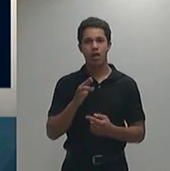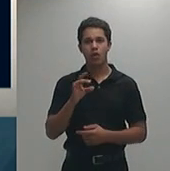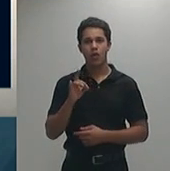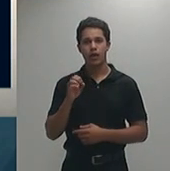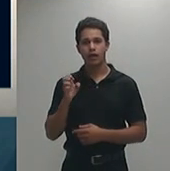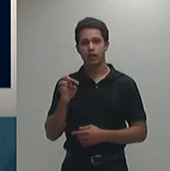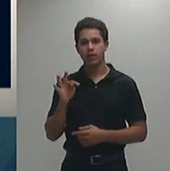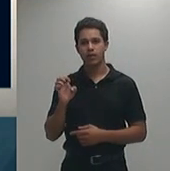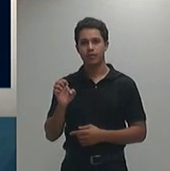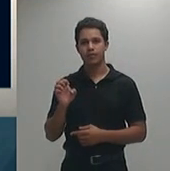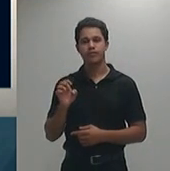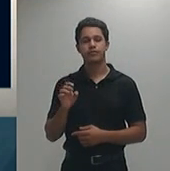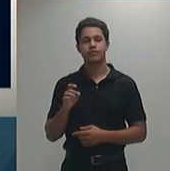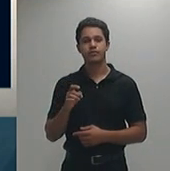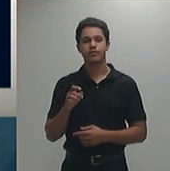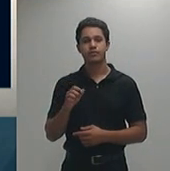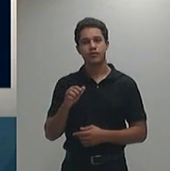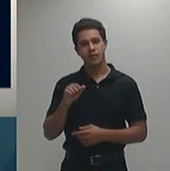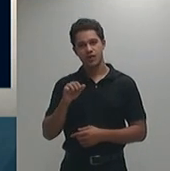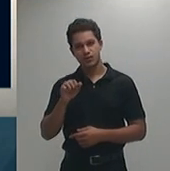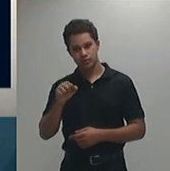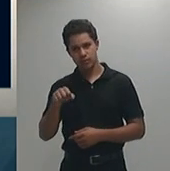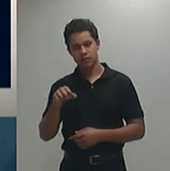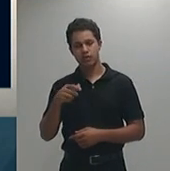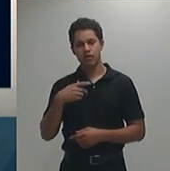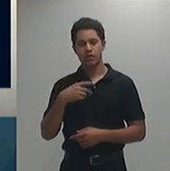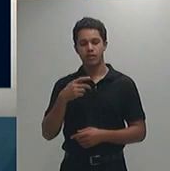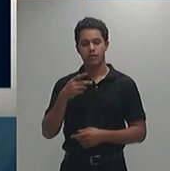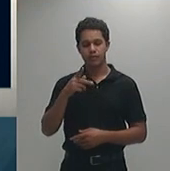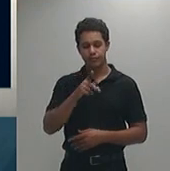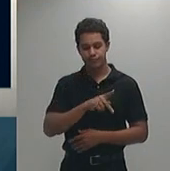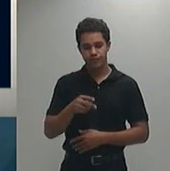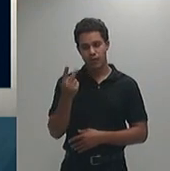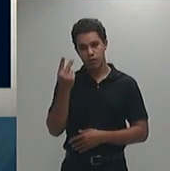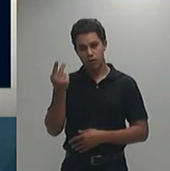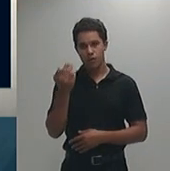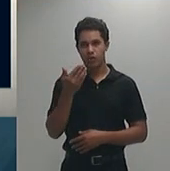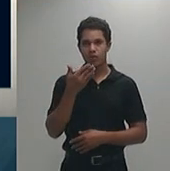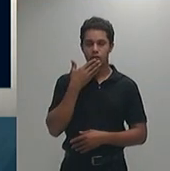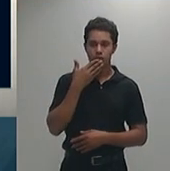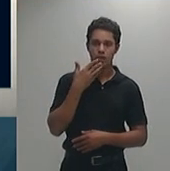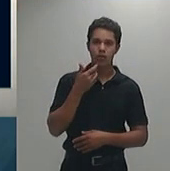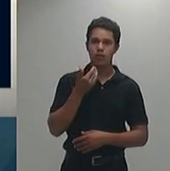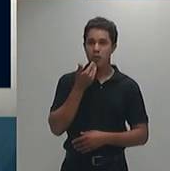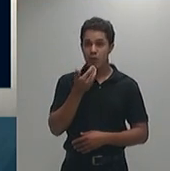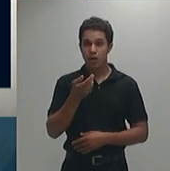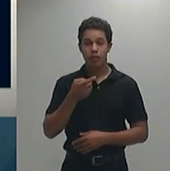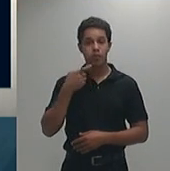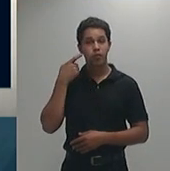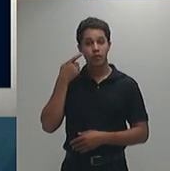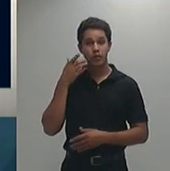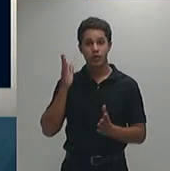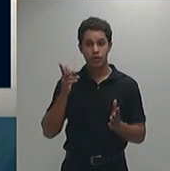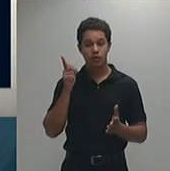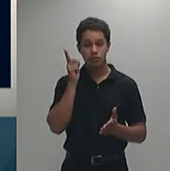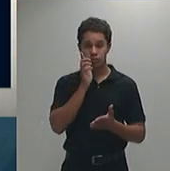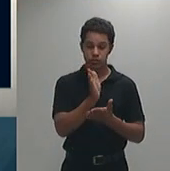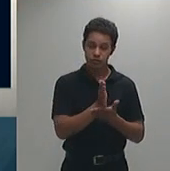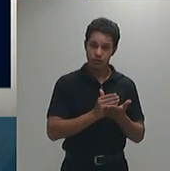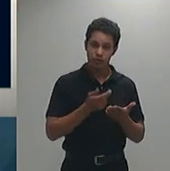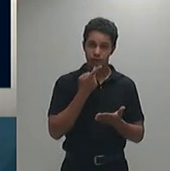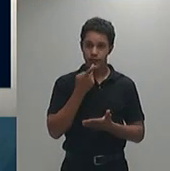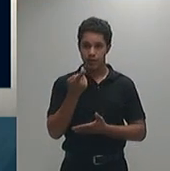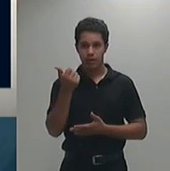a apresentação dos são dois casos então eu peço que o advogado se já dividiu o tempo ele fala em 10